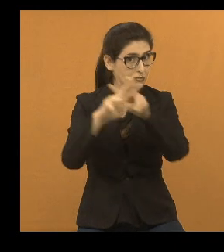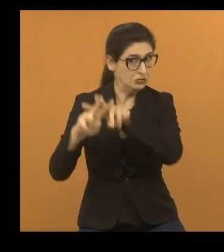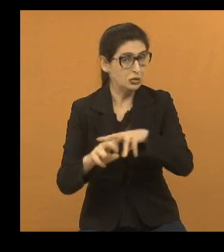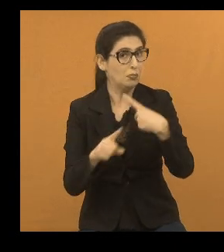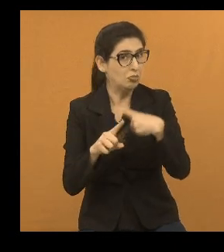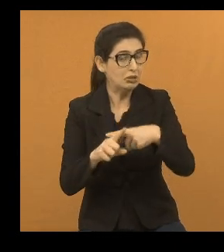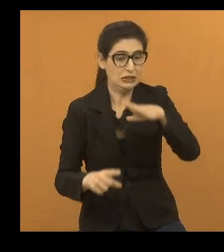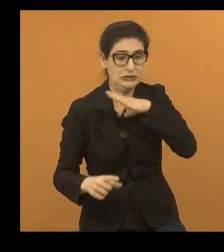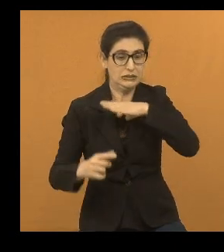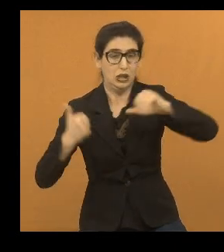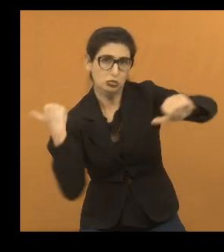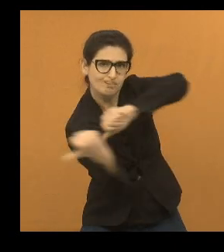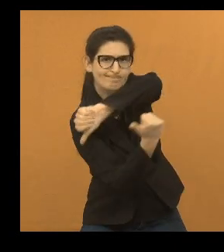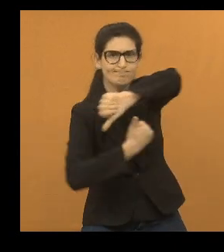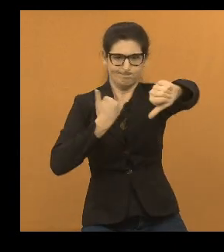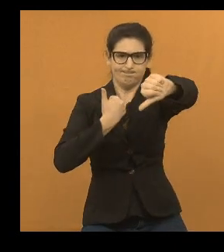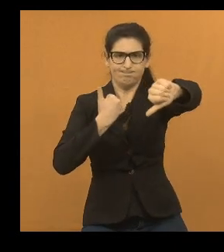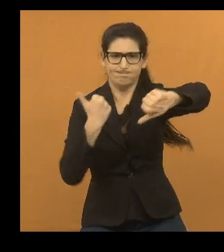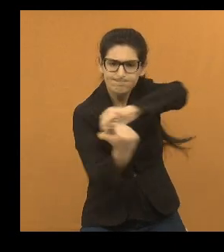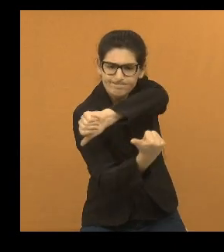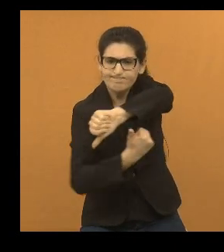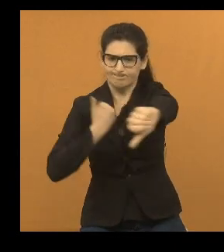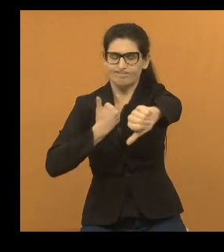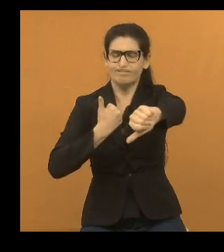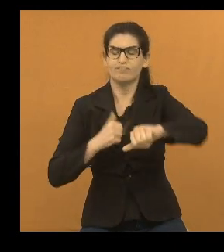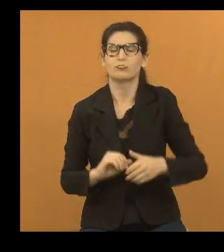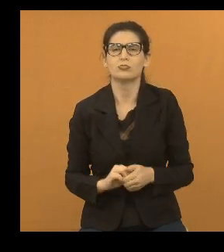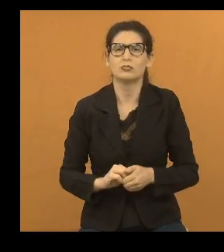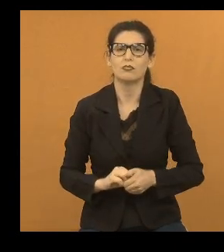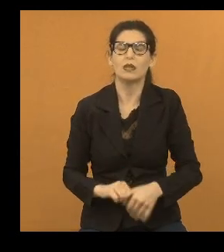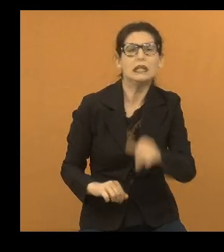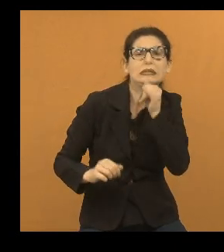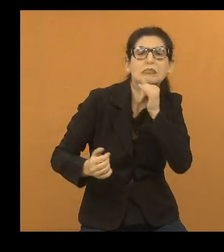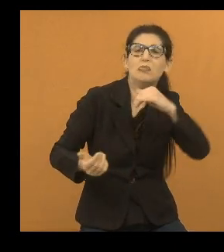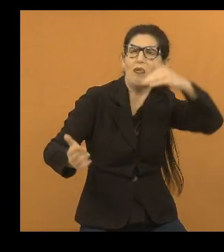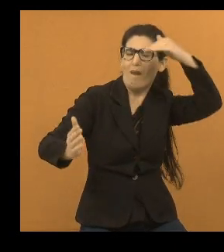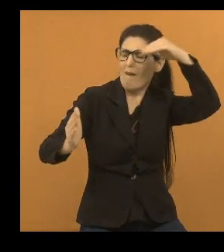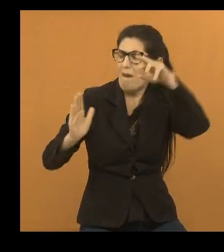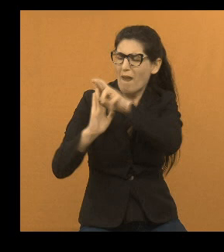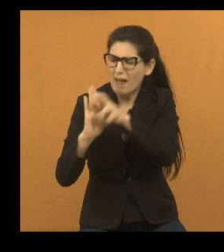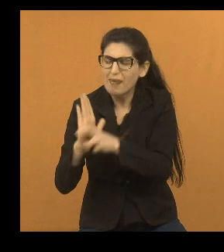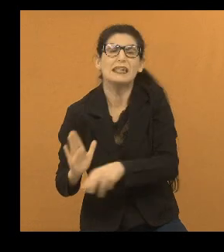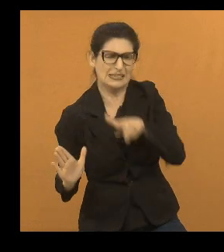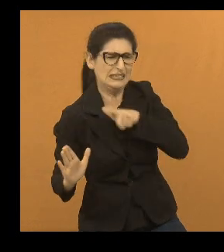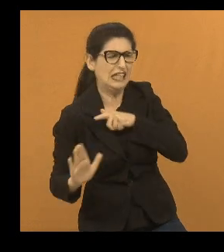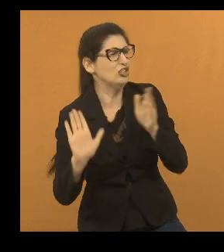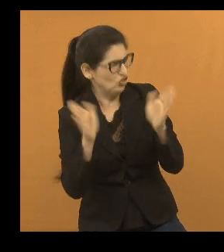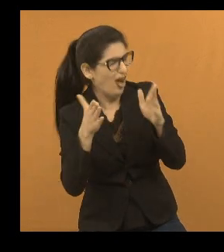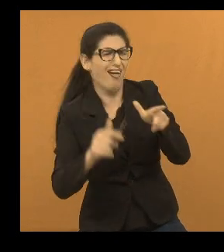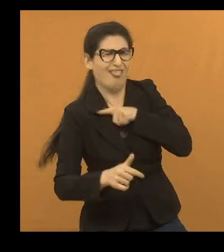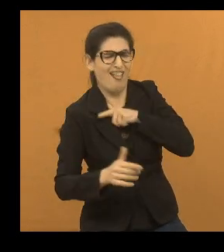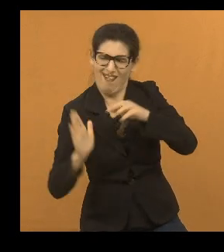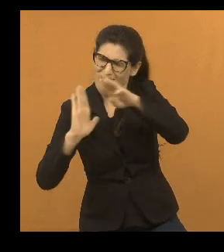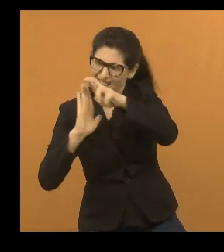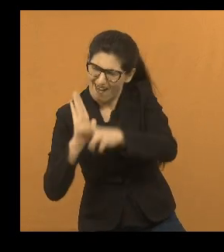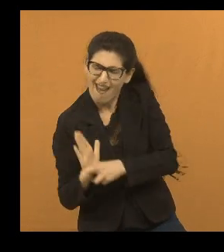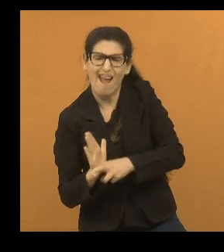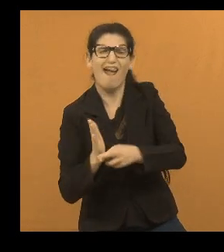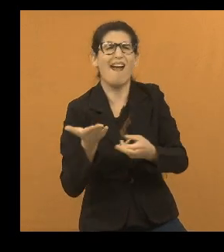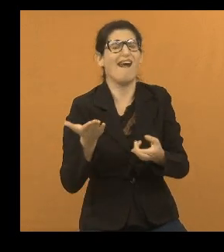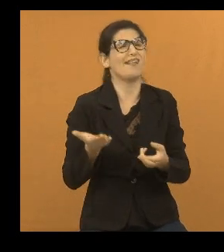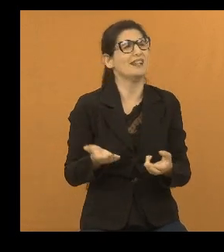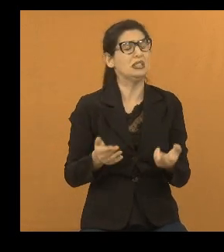cidade muda. Por mais que exista um regramento em cima da cidade, por mais que exista uma tentativa